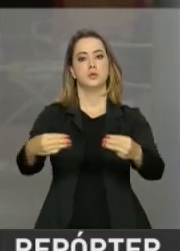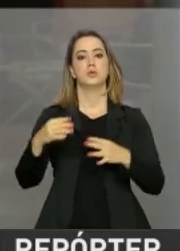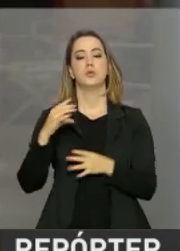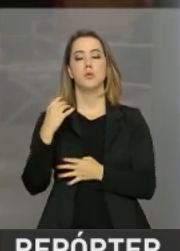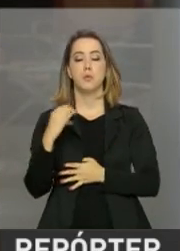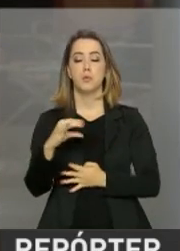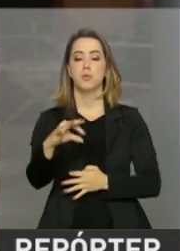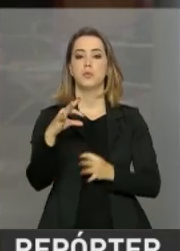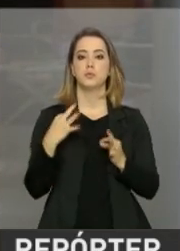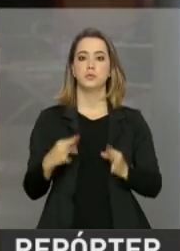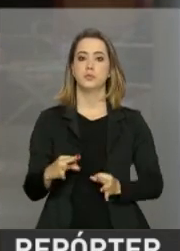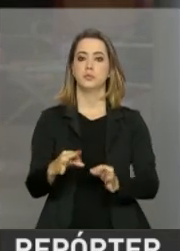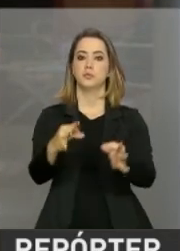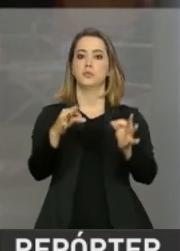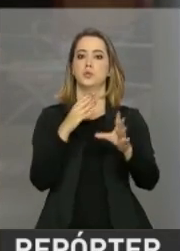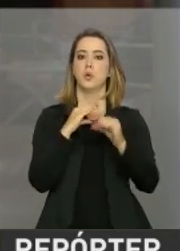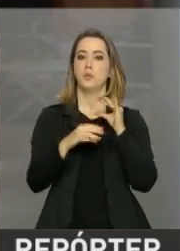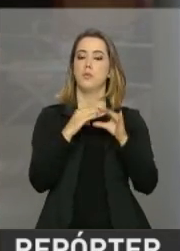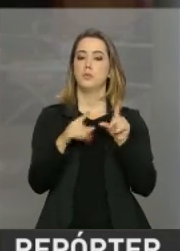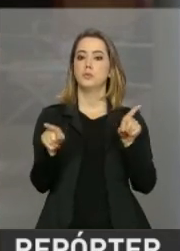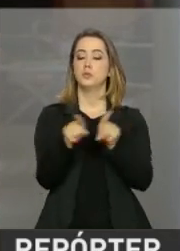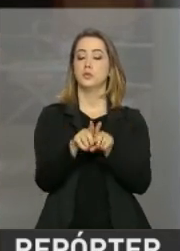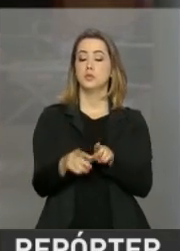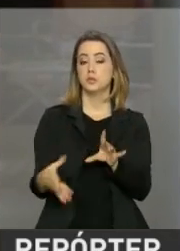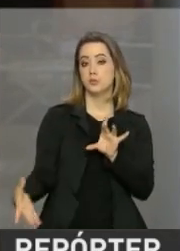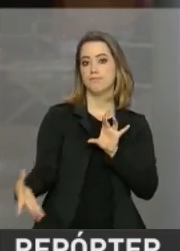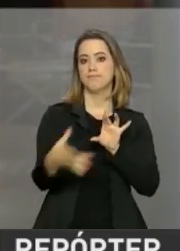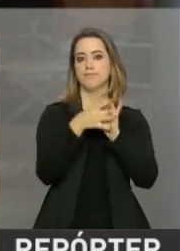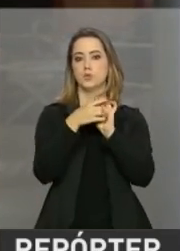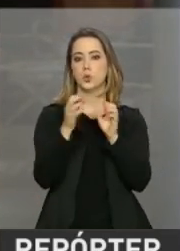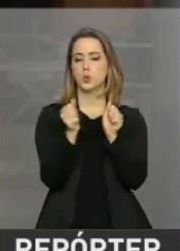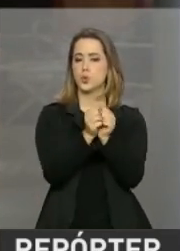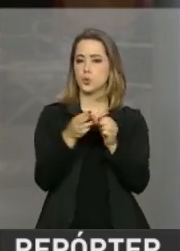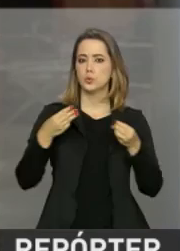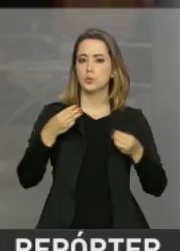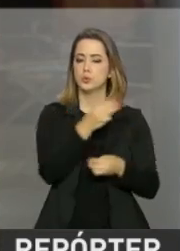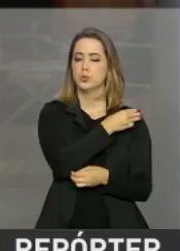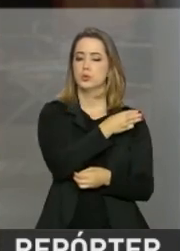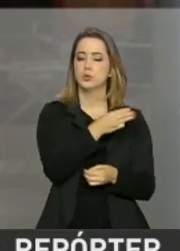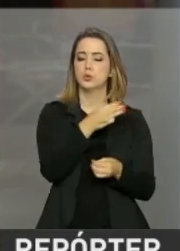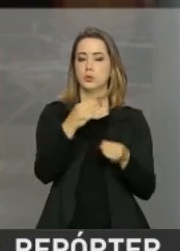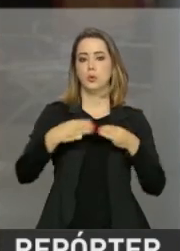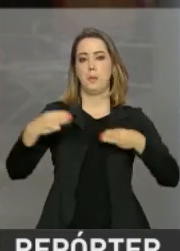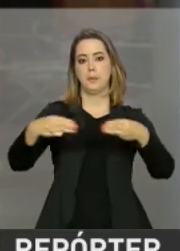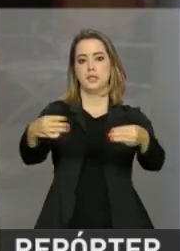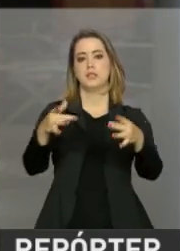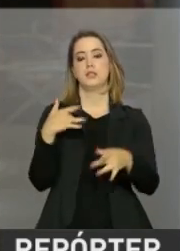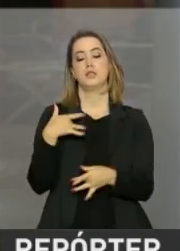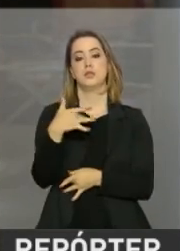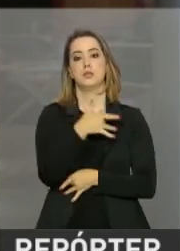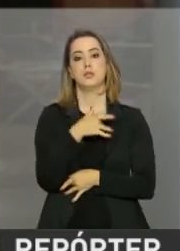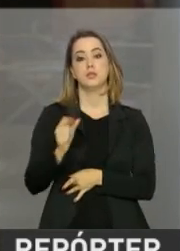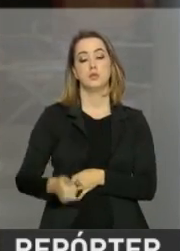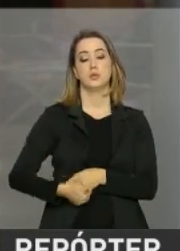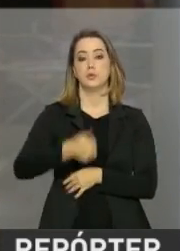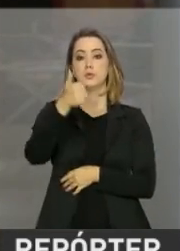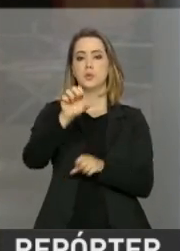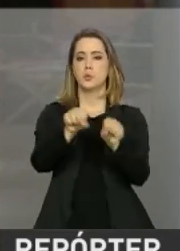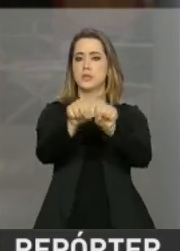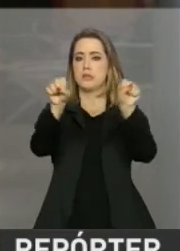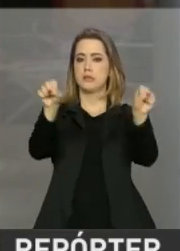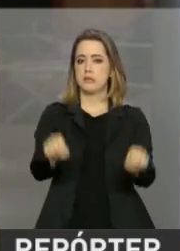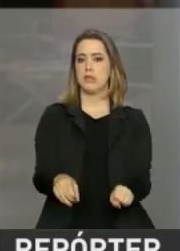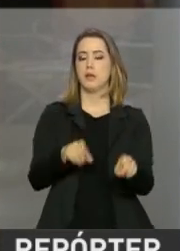e inovações e comunicações eo ministério da saúde para informatizar as informações de saúde